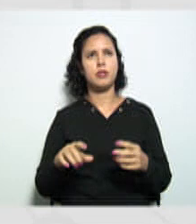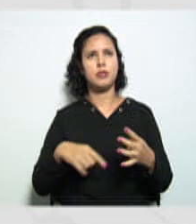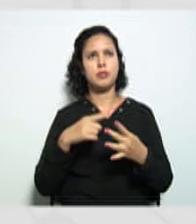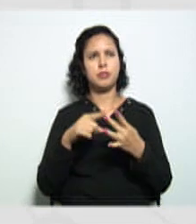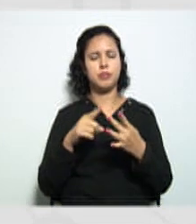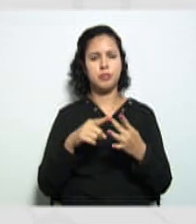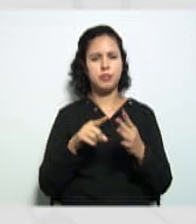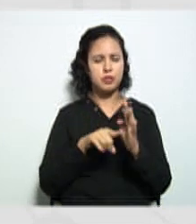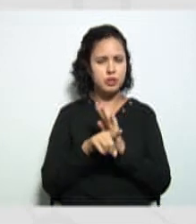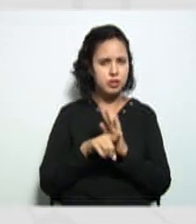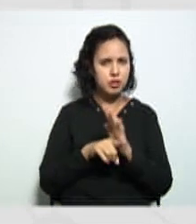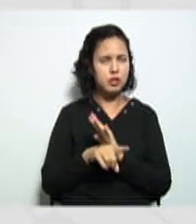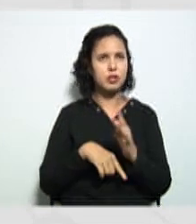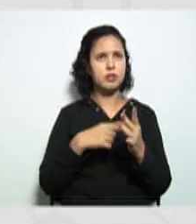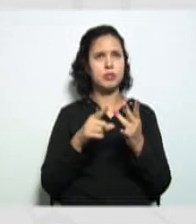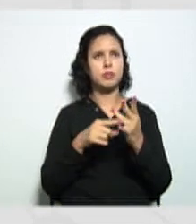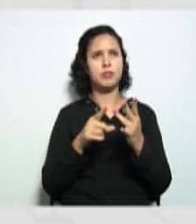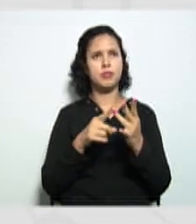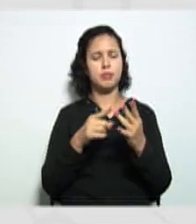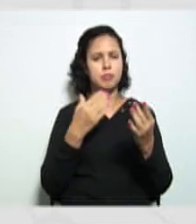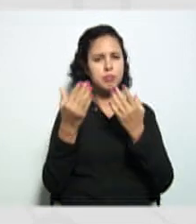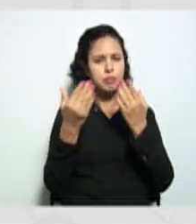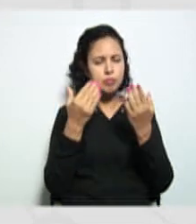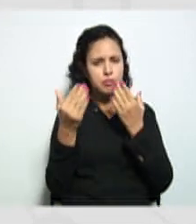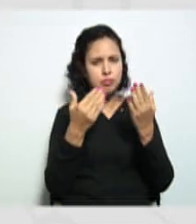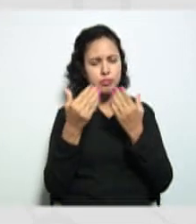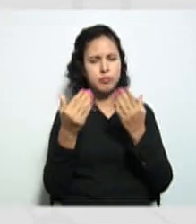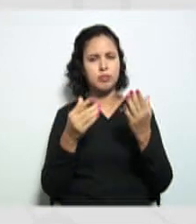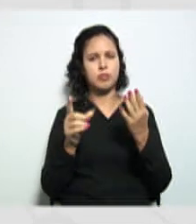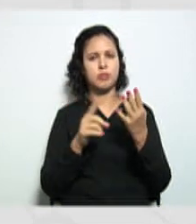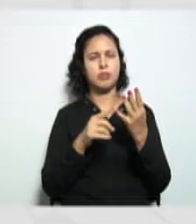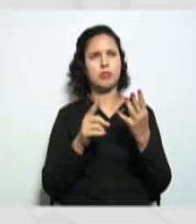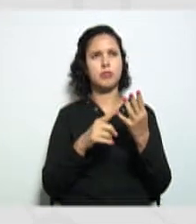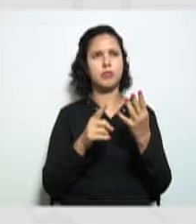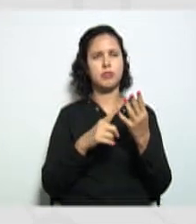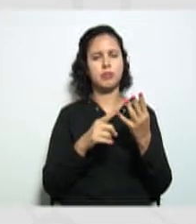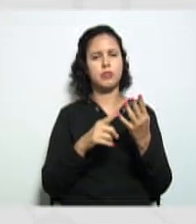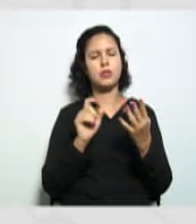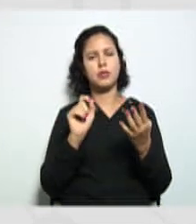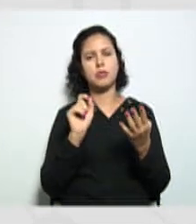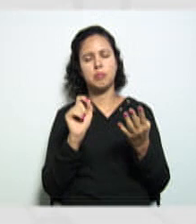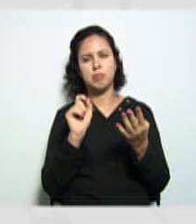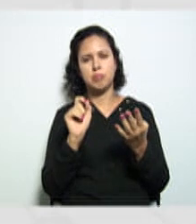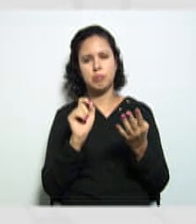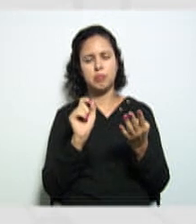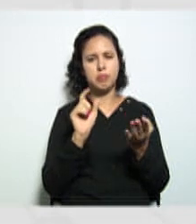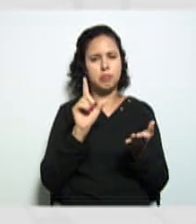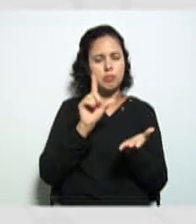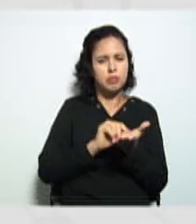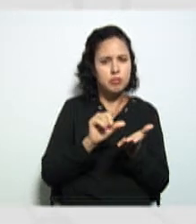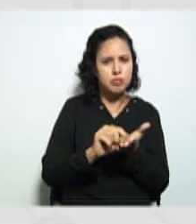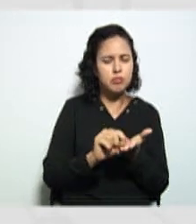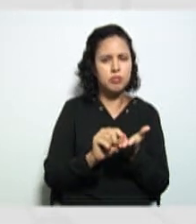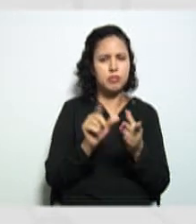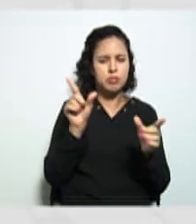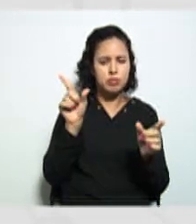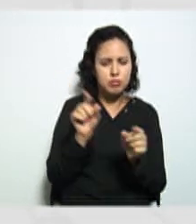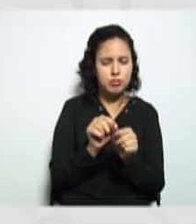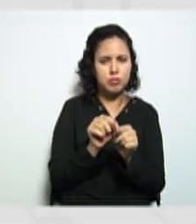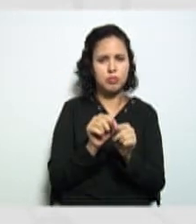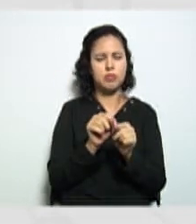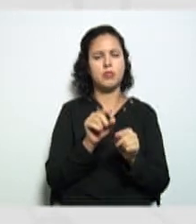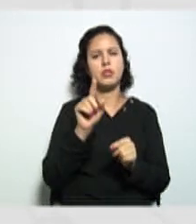análise, descrição, comparação e síntese, né? Então, esses são